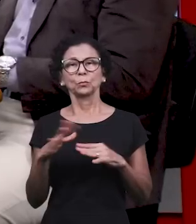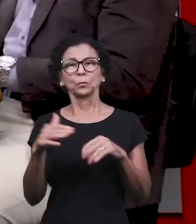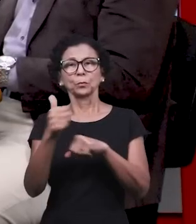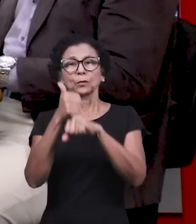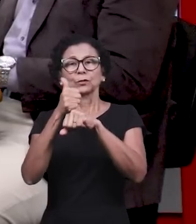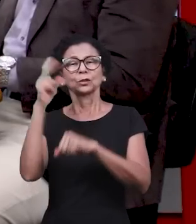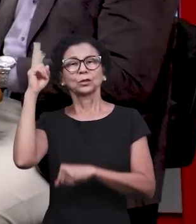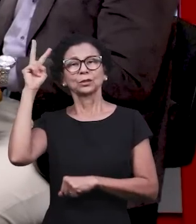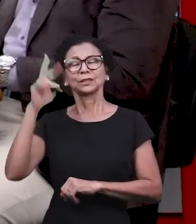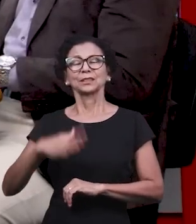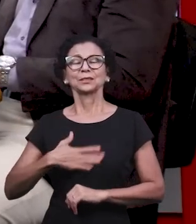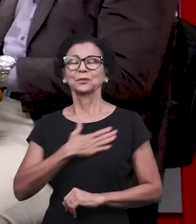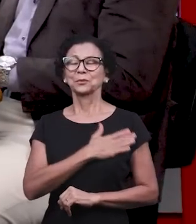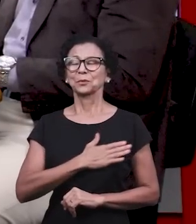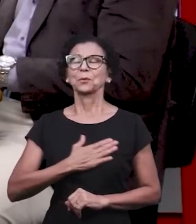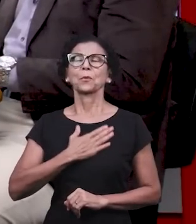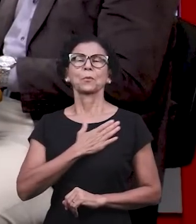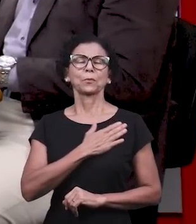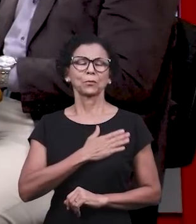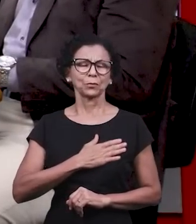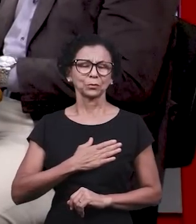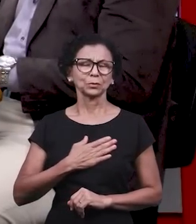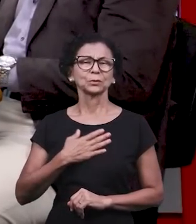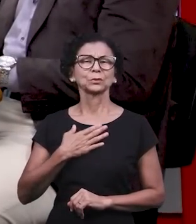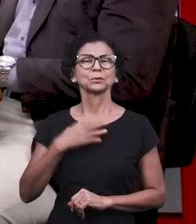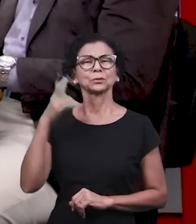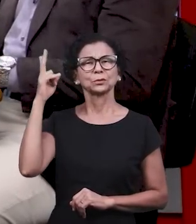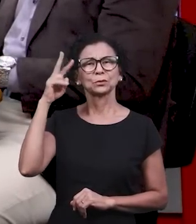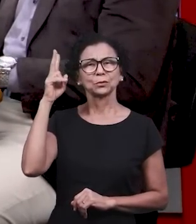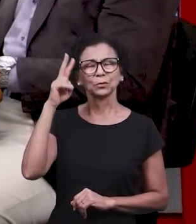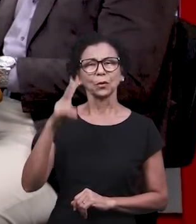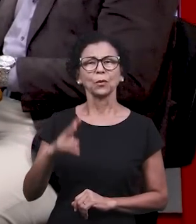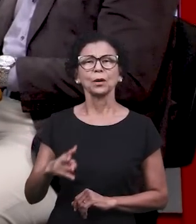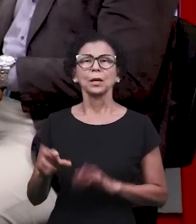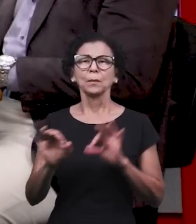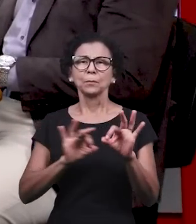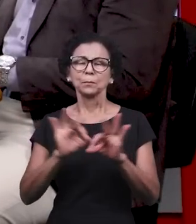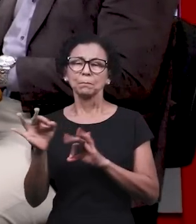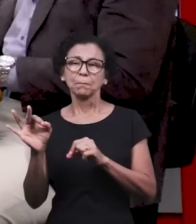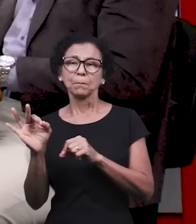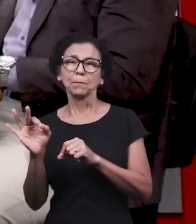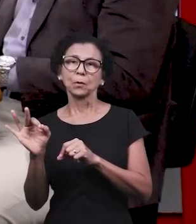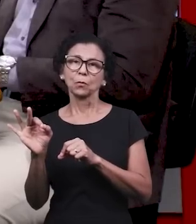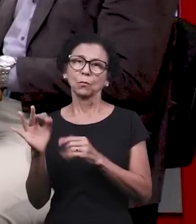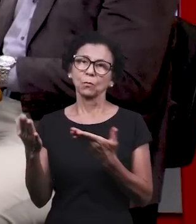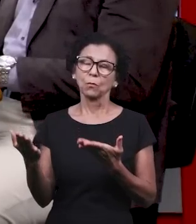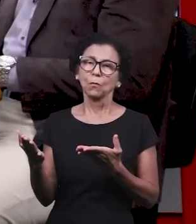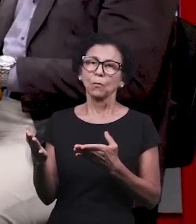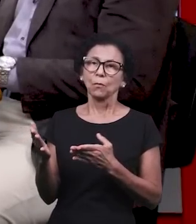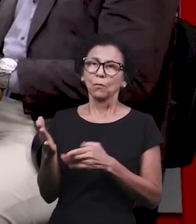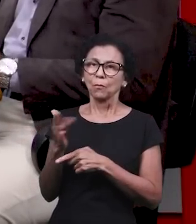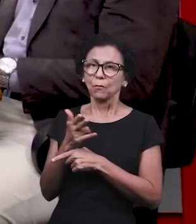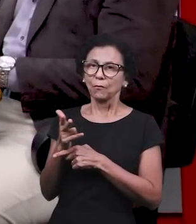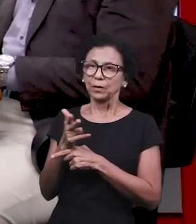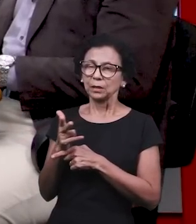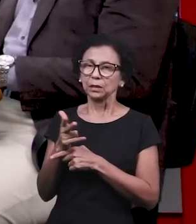visita, ele começou a falar em Platão, Aristóteles, Sócrates, né?